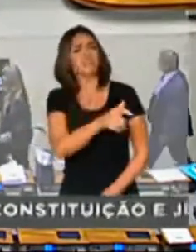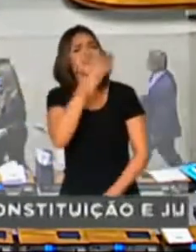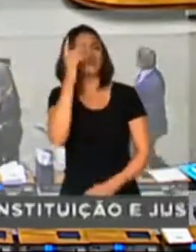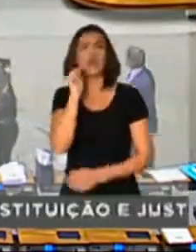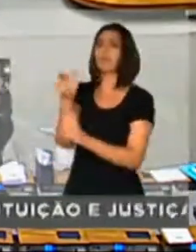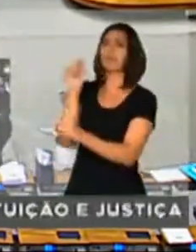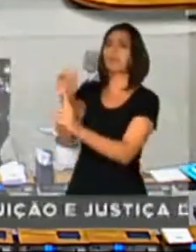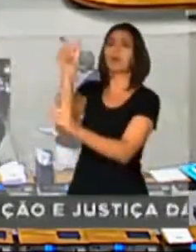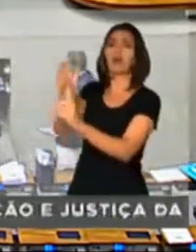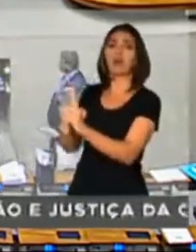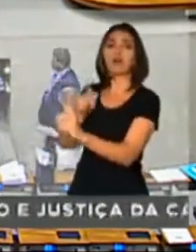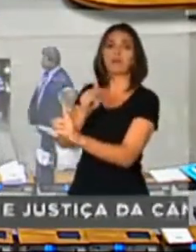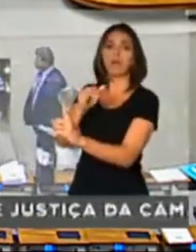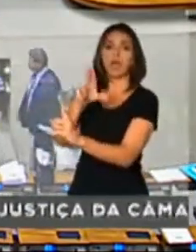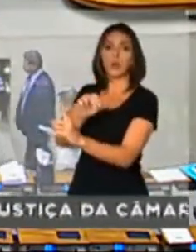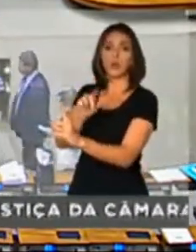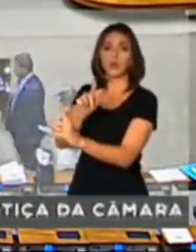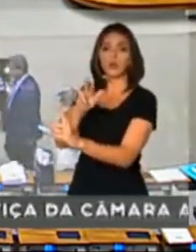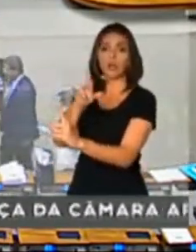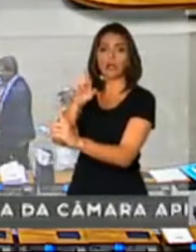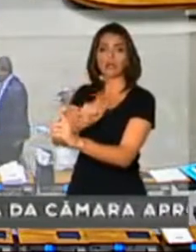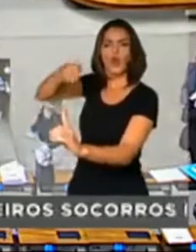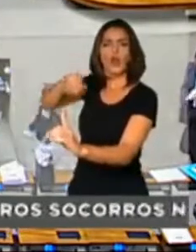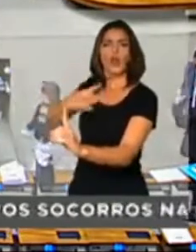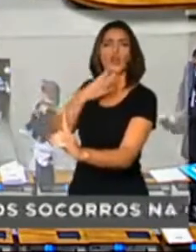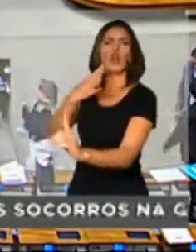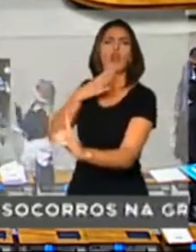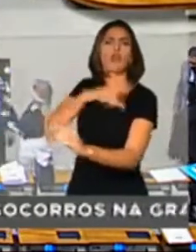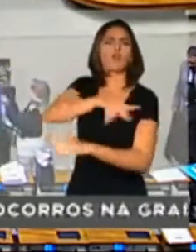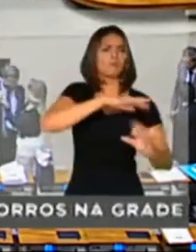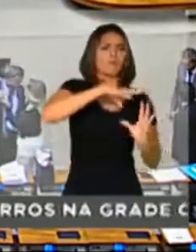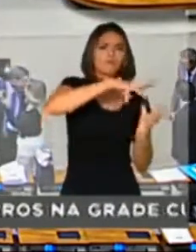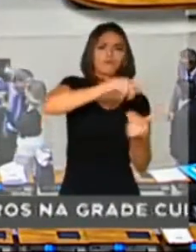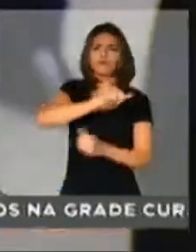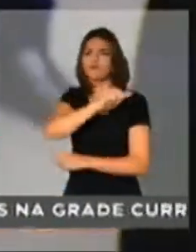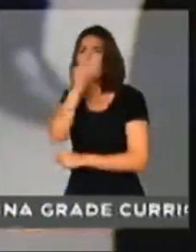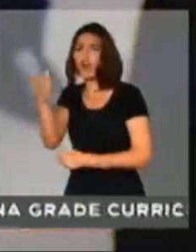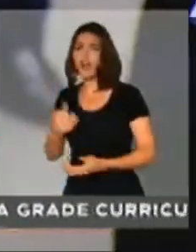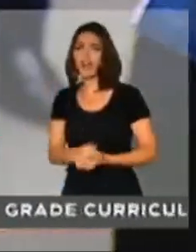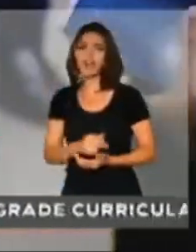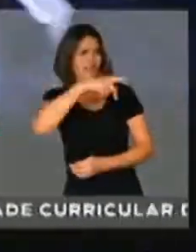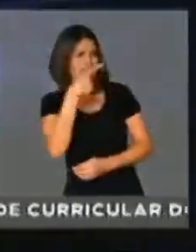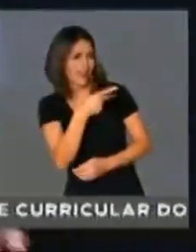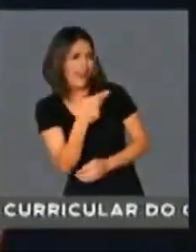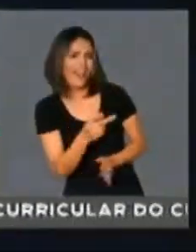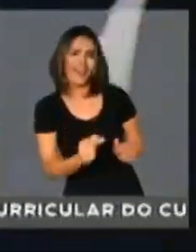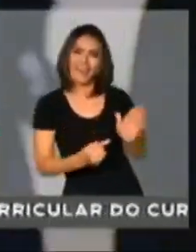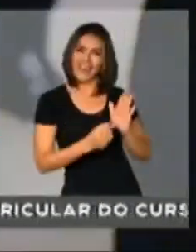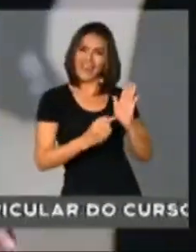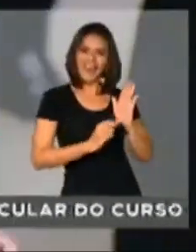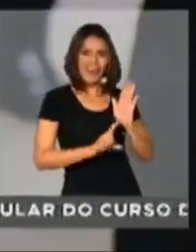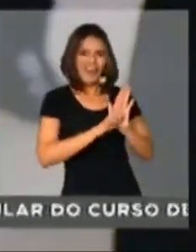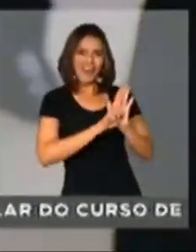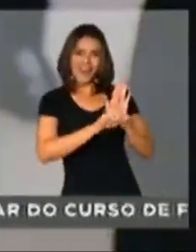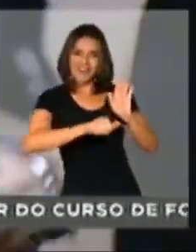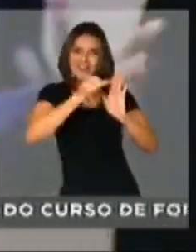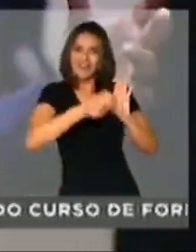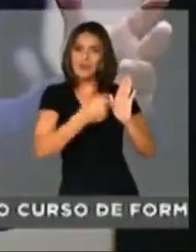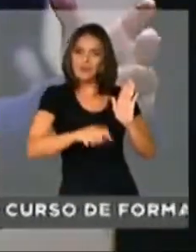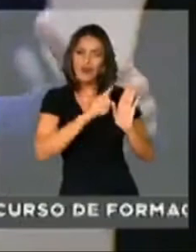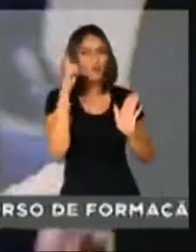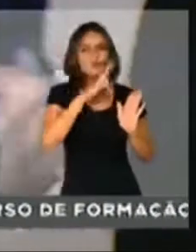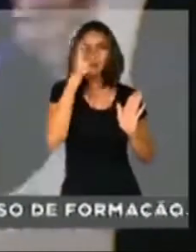Paulo Guedes, alguns socialistas querendo criticar, e eles querem dizer que a reforma da Previdência não é urgente, não seria necessário,